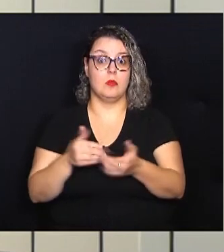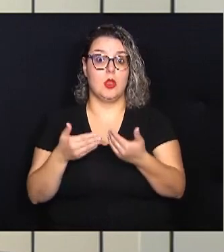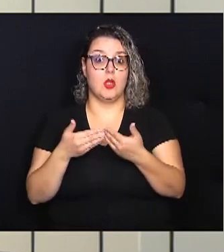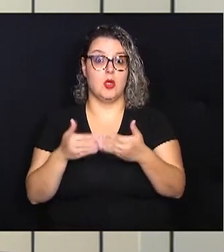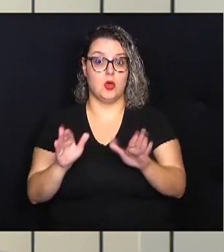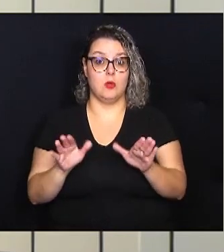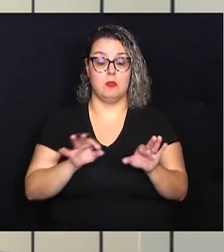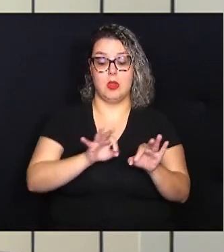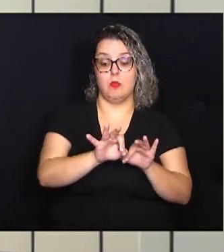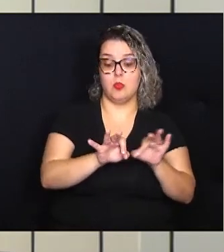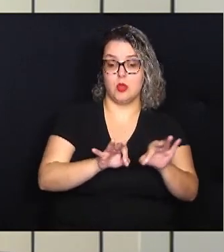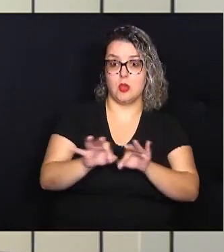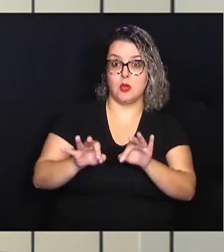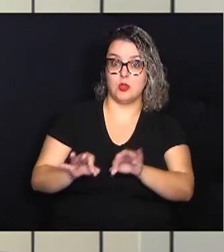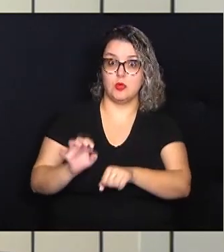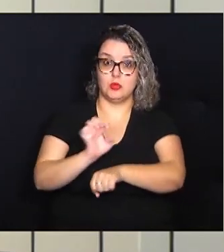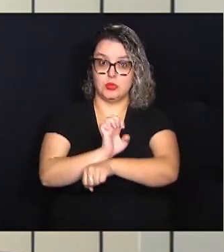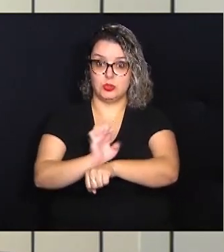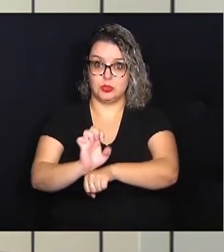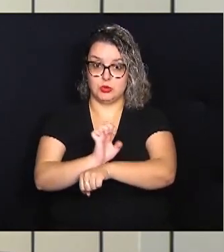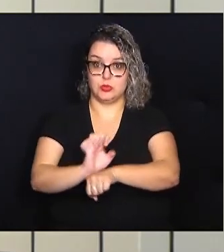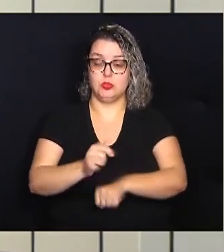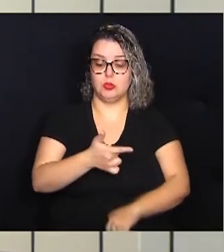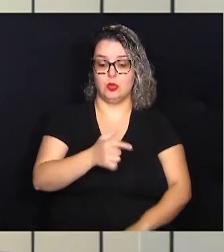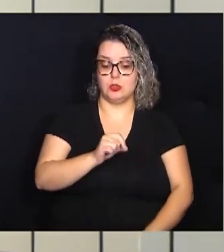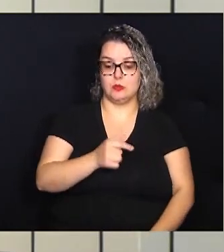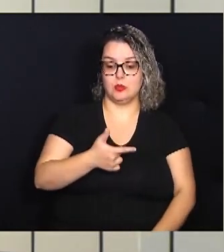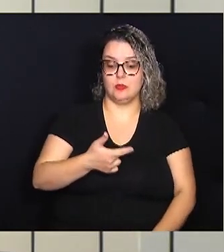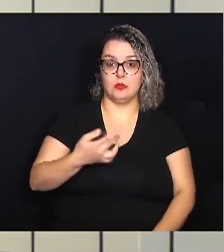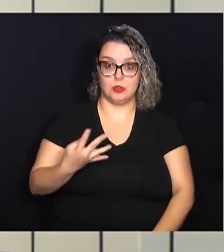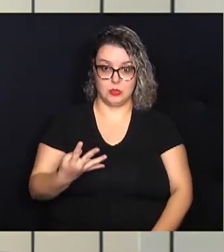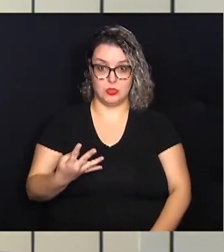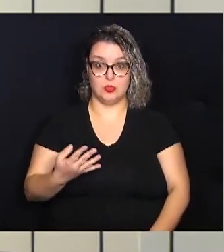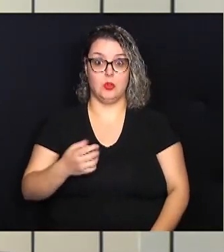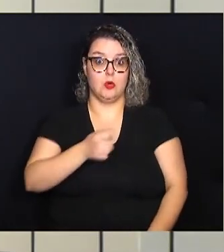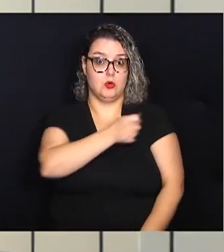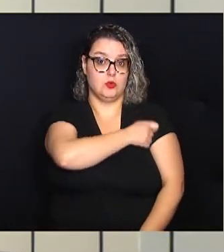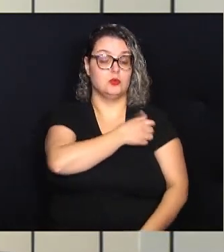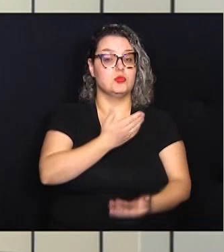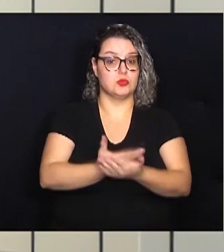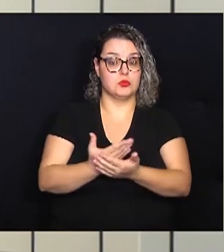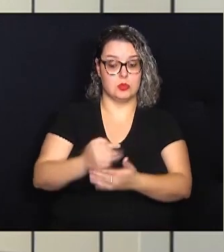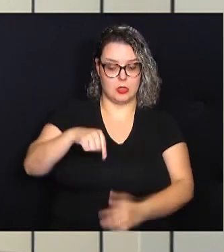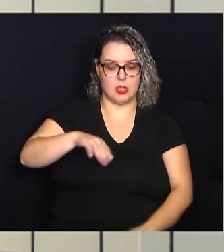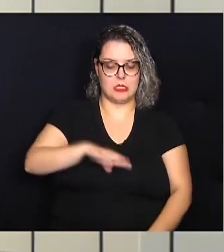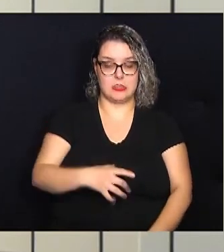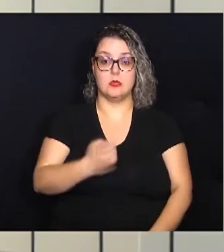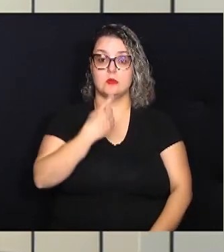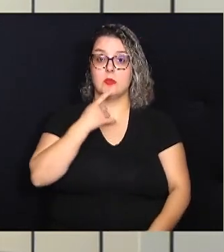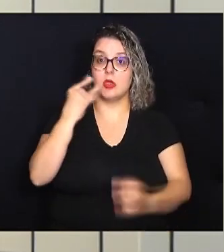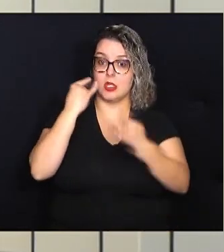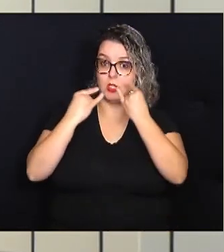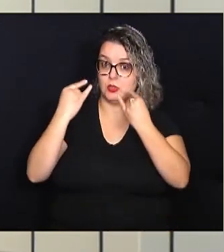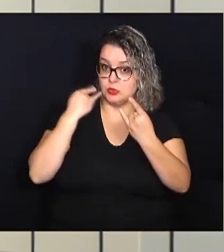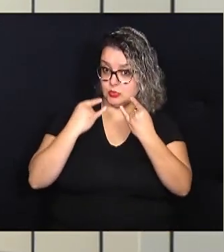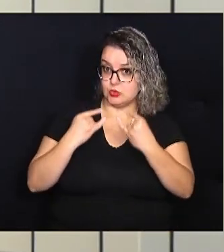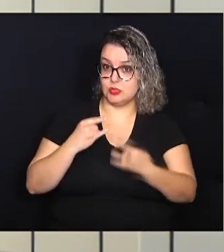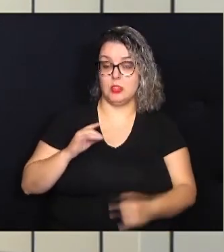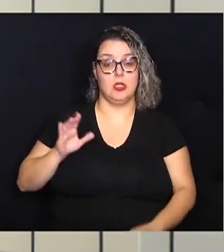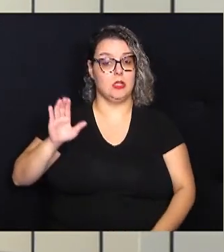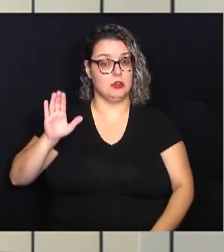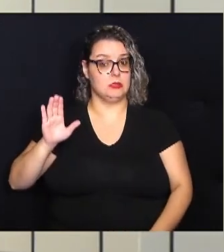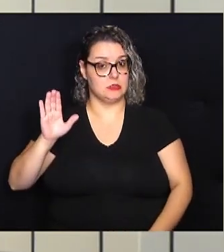o Programa de Estágio 2024. Os estudantes aqui de Campinas interessados em se